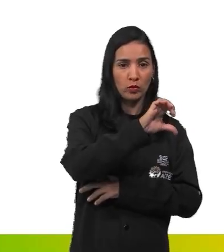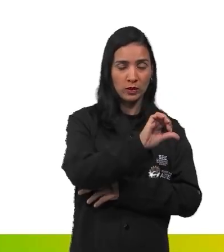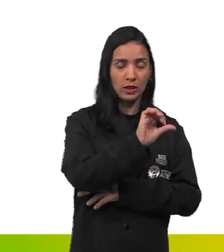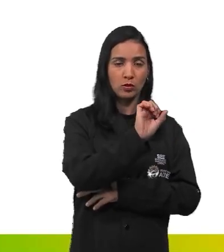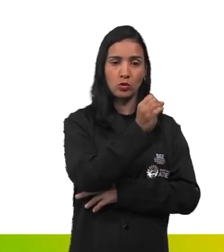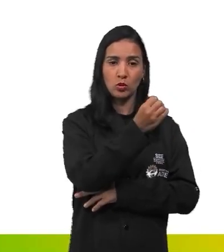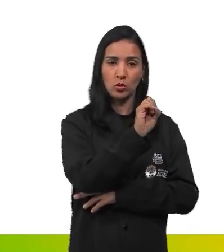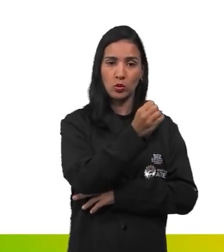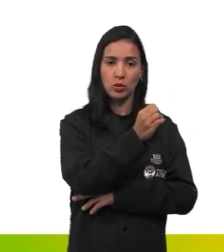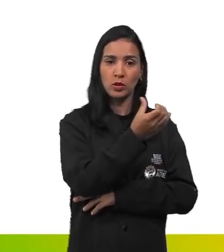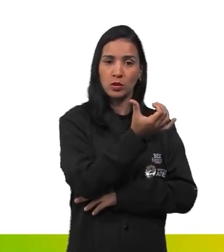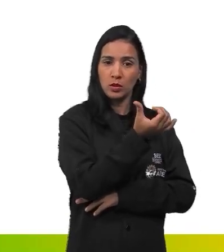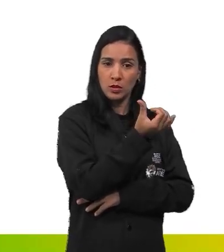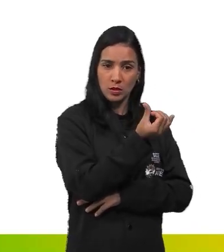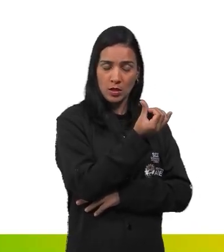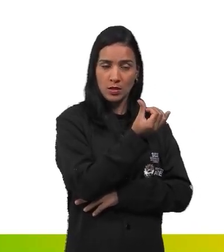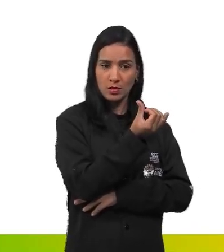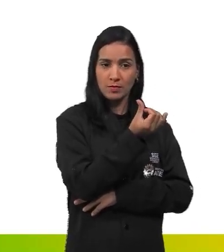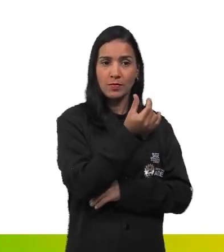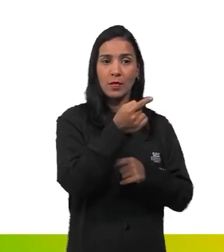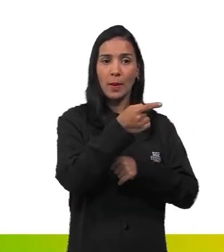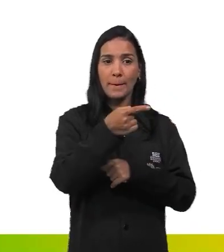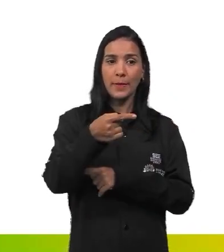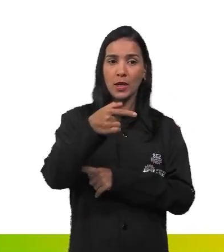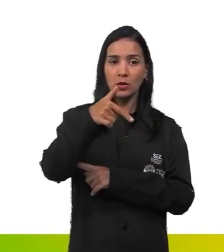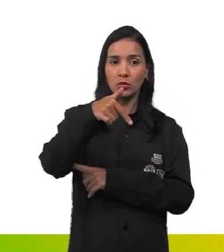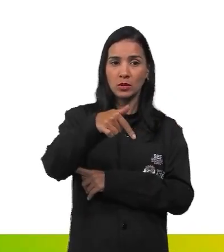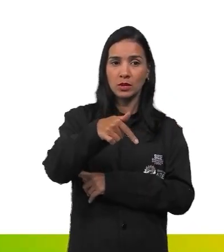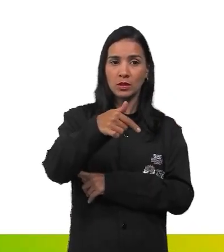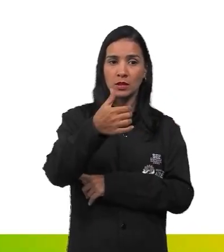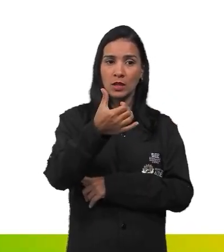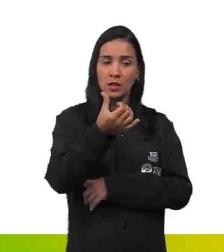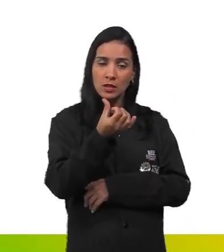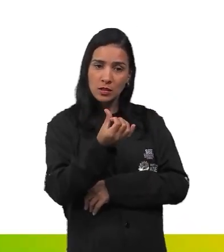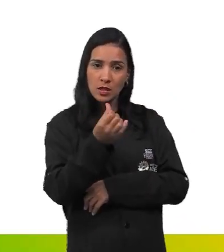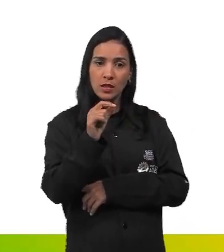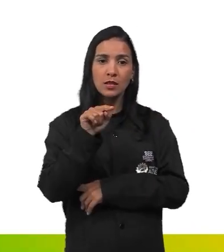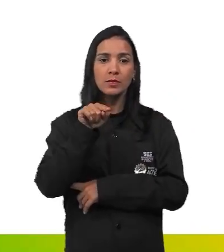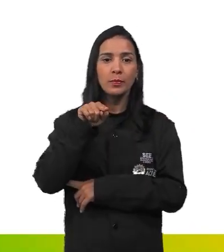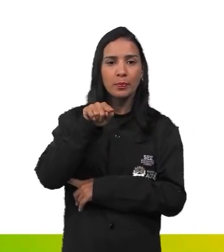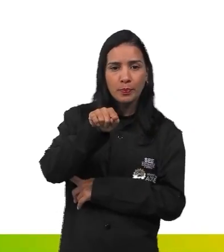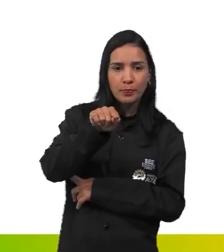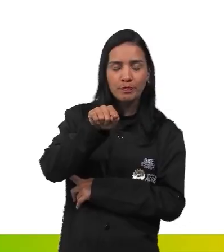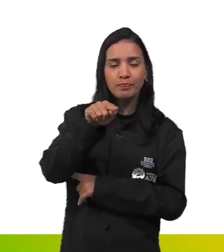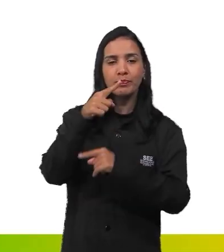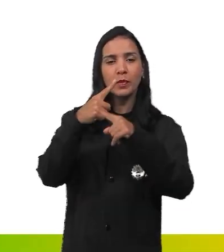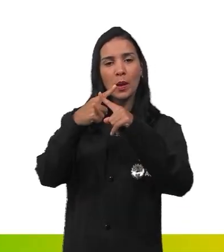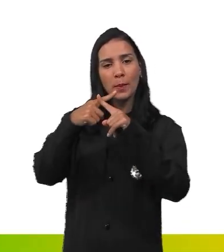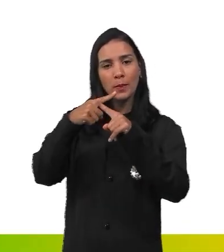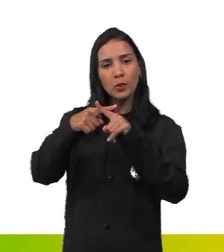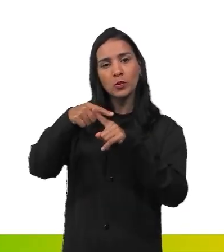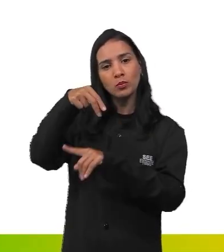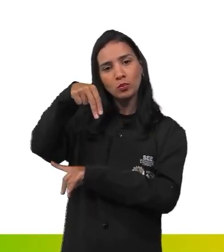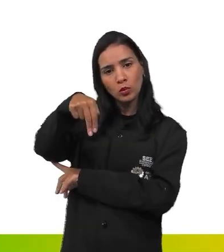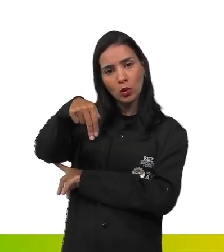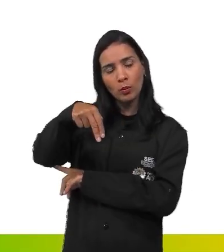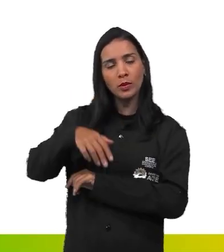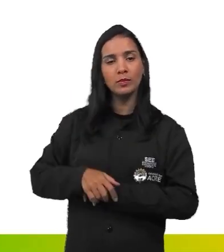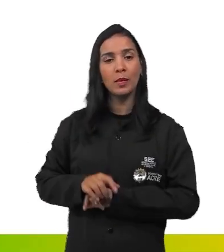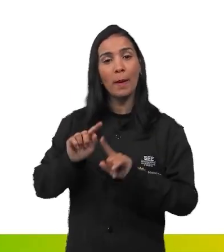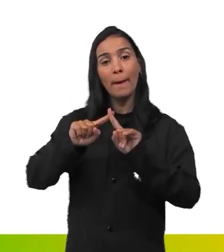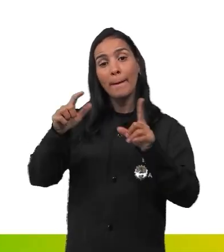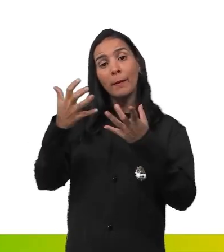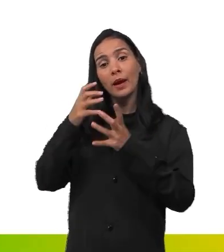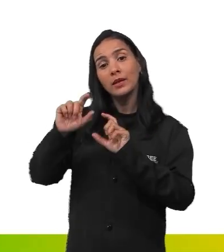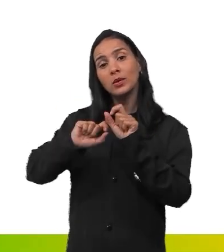1986 menos 76 vezes um determinado número que você não sabe qual é. Aí você quer que isso seja maior do que 0, que é a